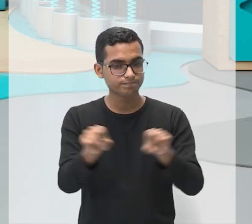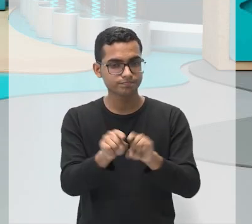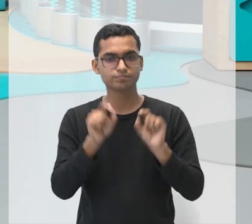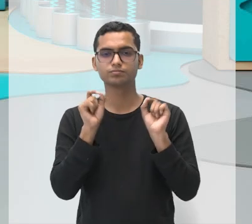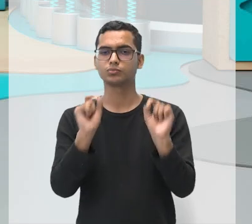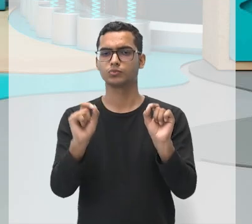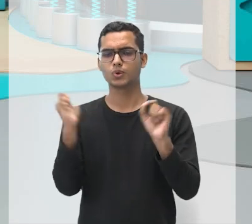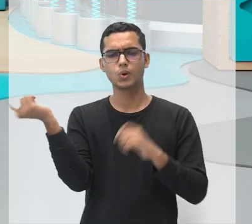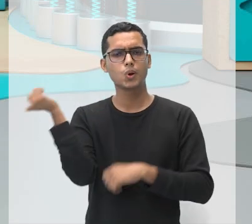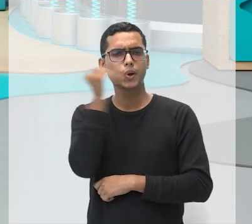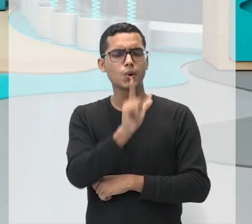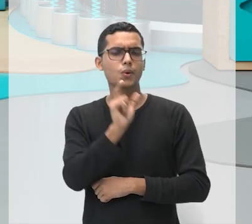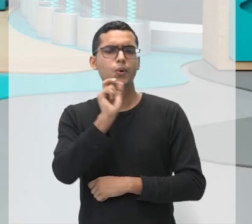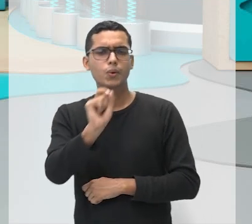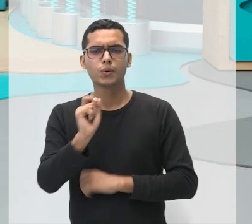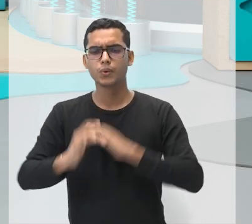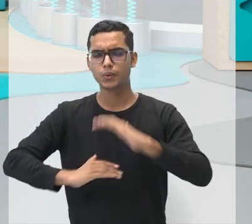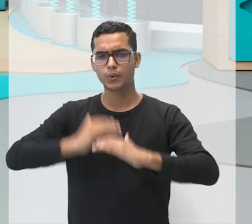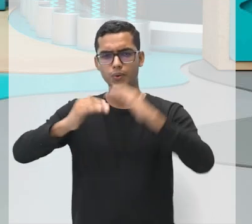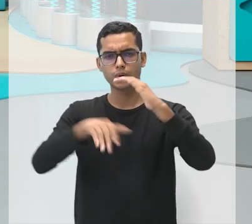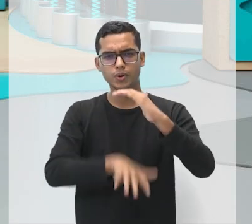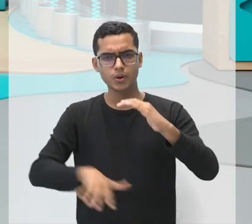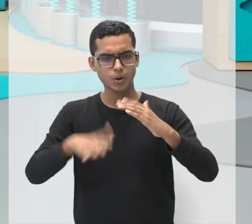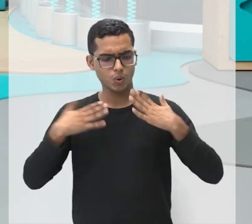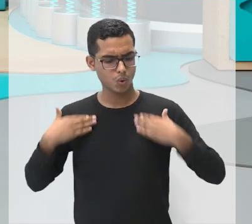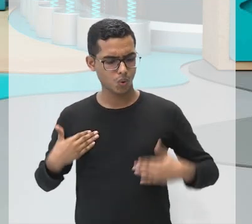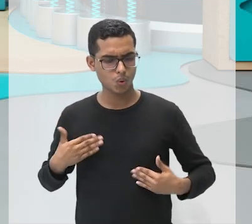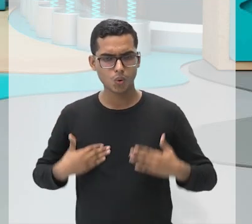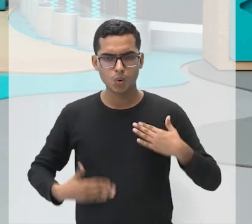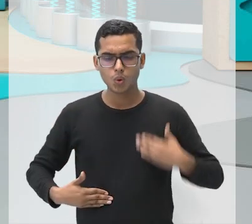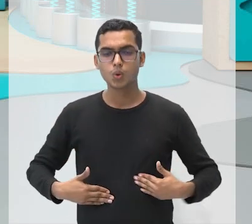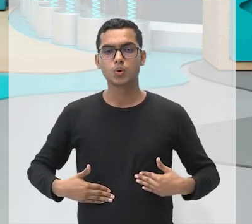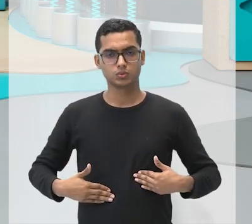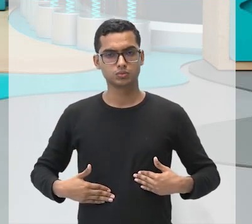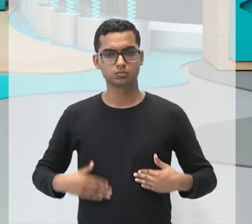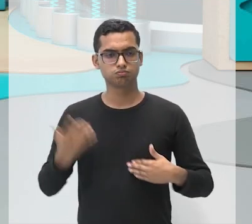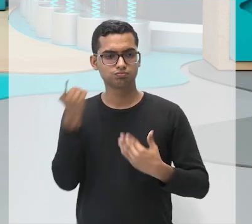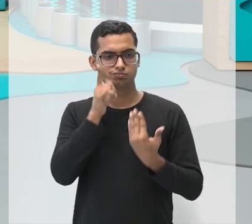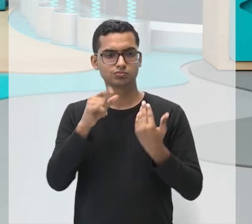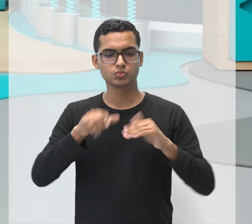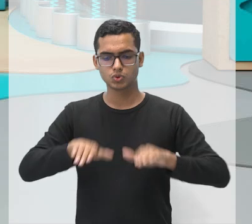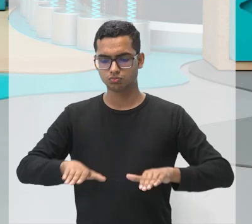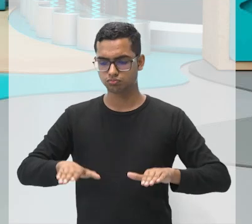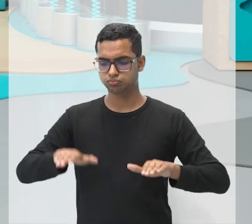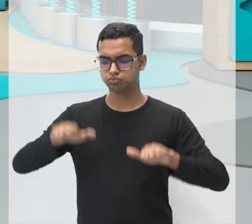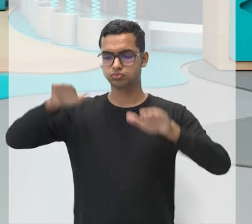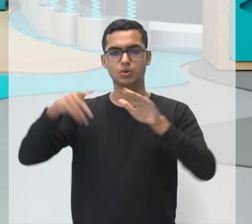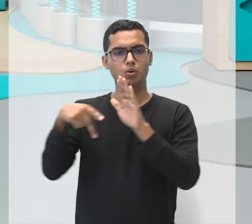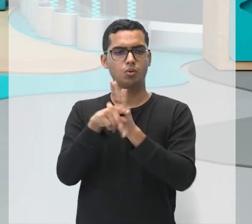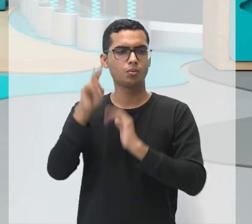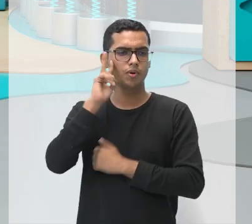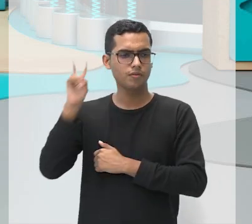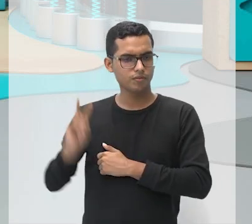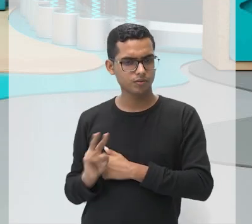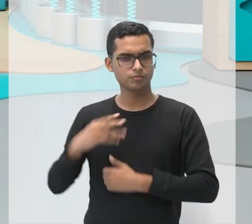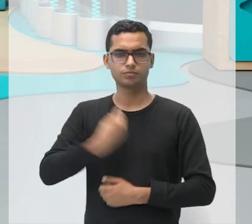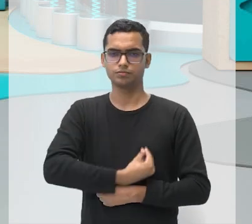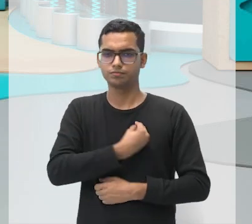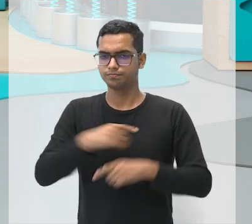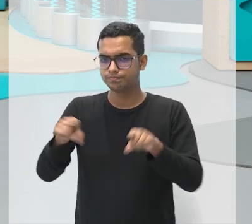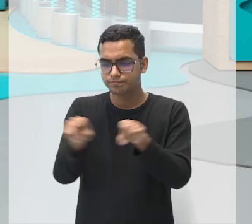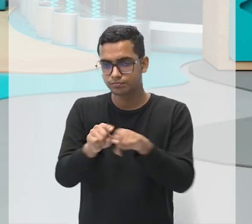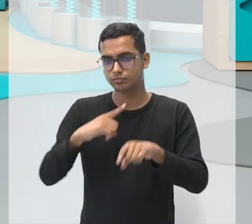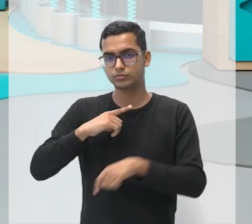mas também para desenvolver aspectos físicos que vão acompanhar o indivíduo aí por toda a sua história. Uma vez que,